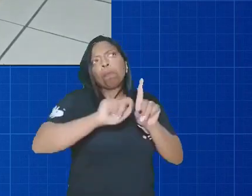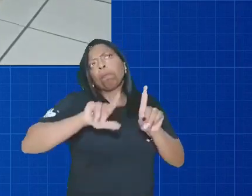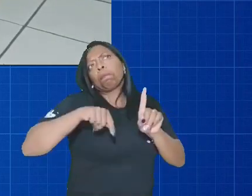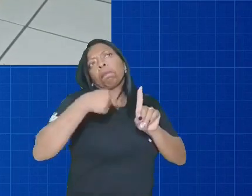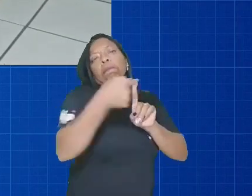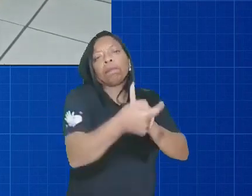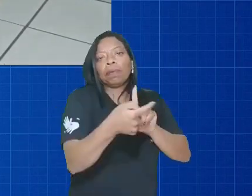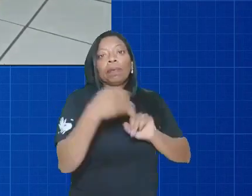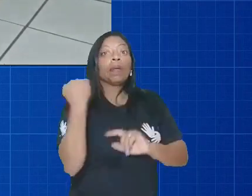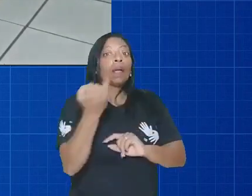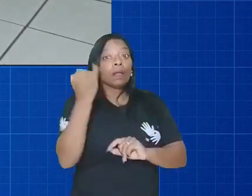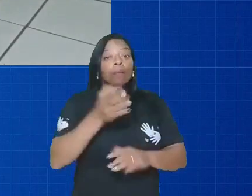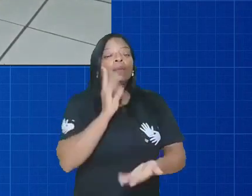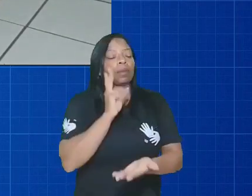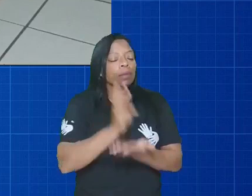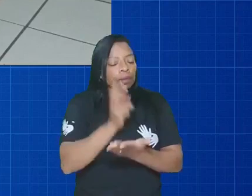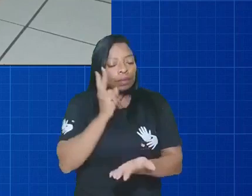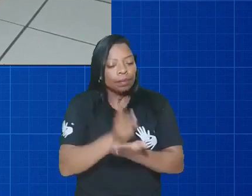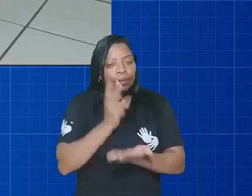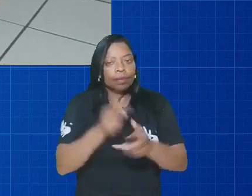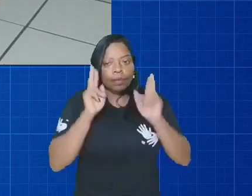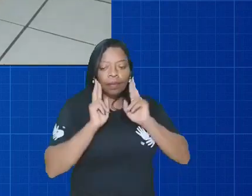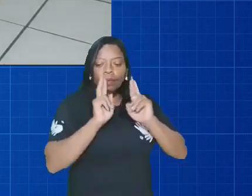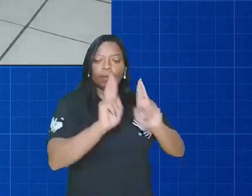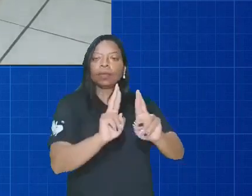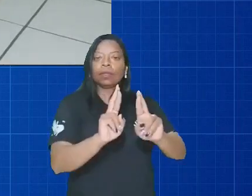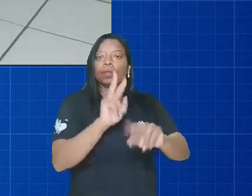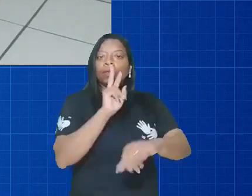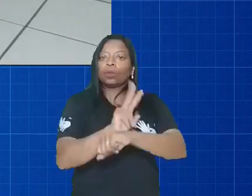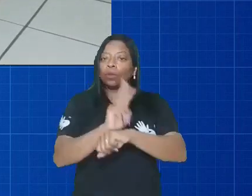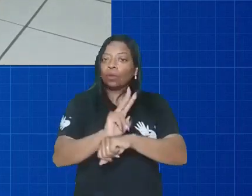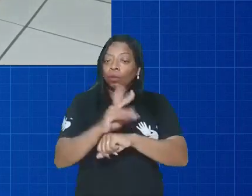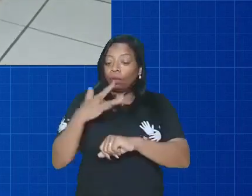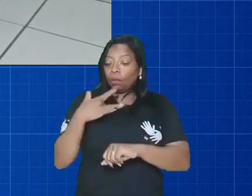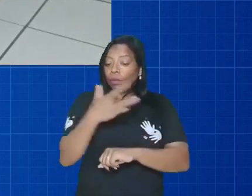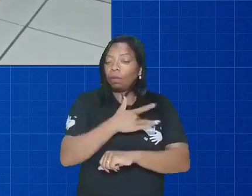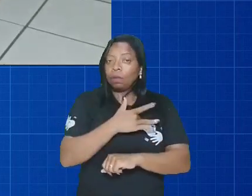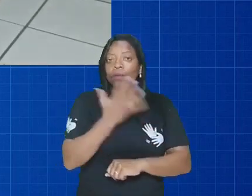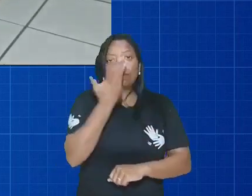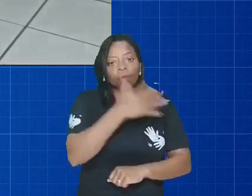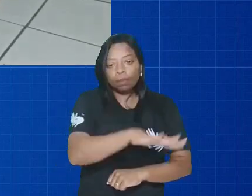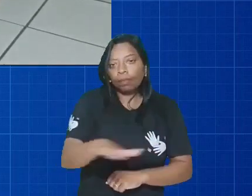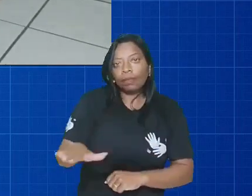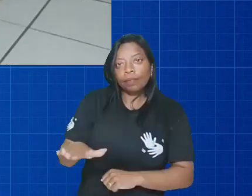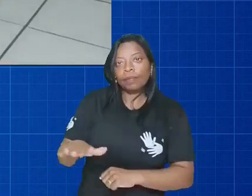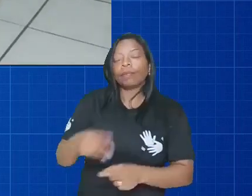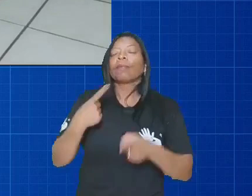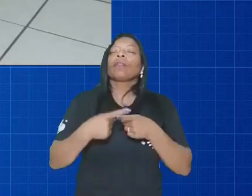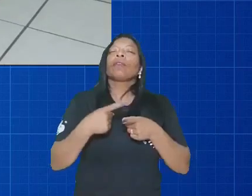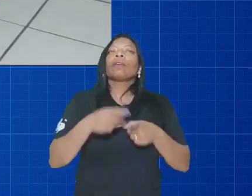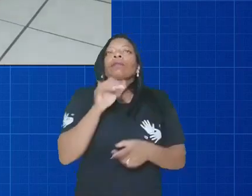tratamento. Porque, assim como a Priscila disse, né, que é uma questão multifatorial, né, Priscila, a gente percebe que se você